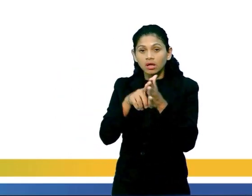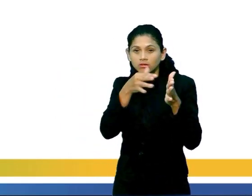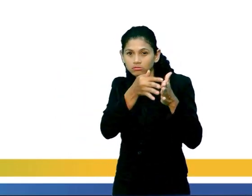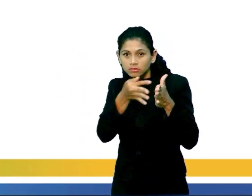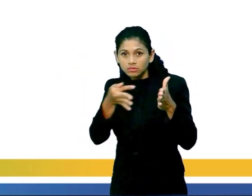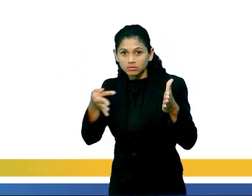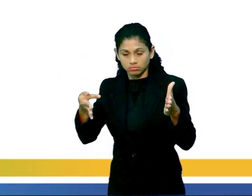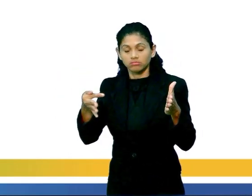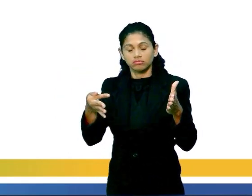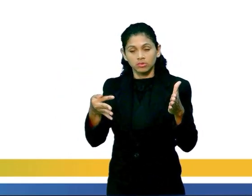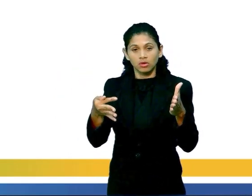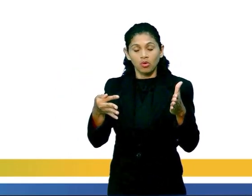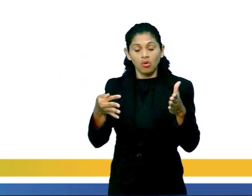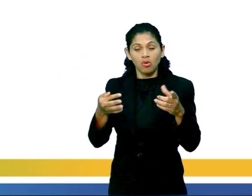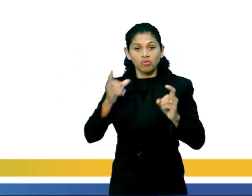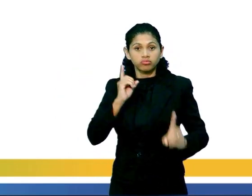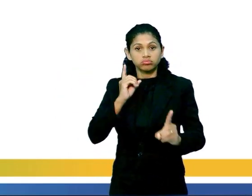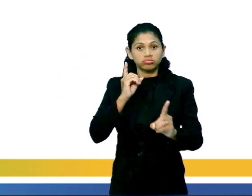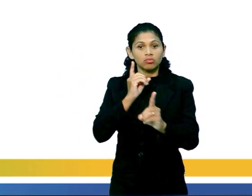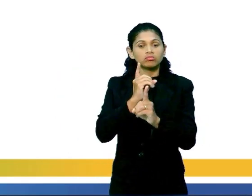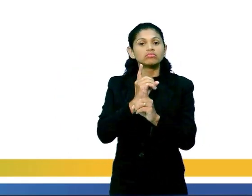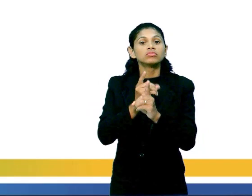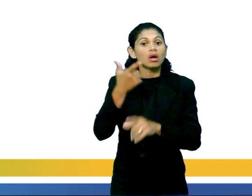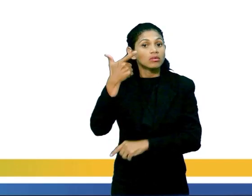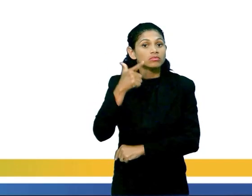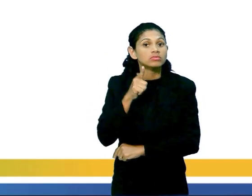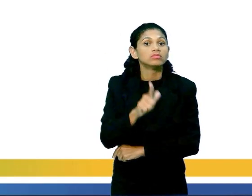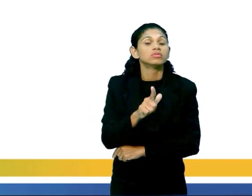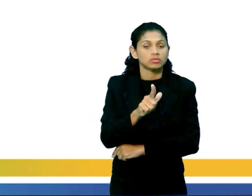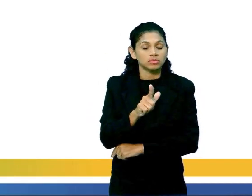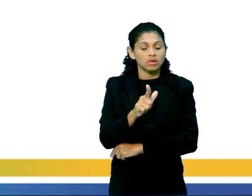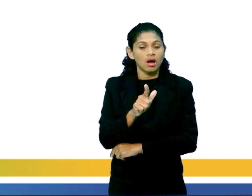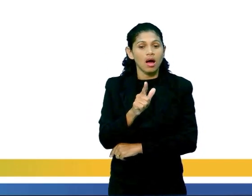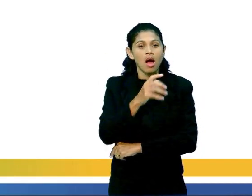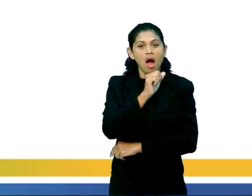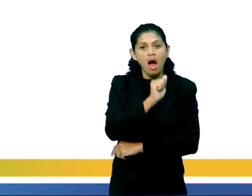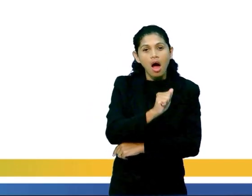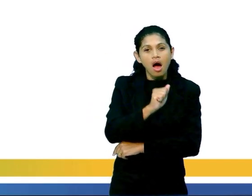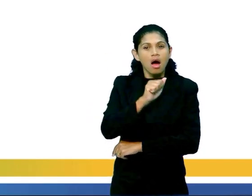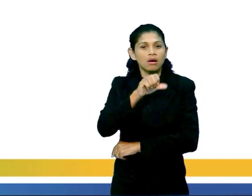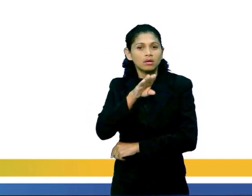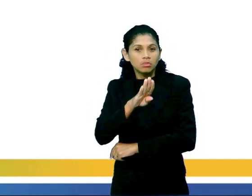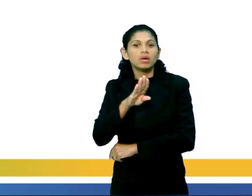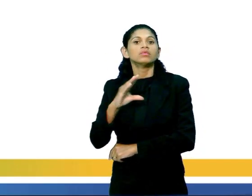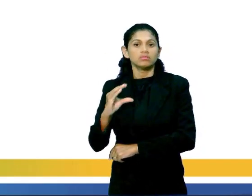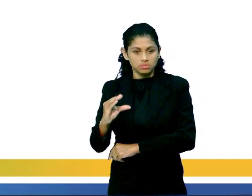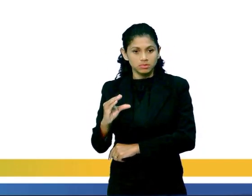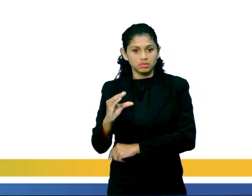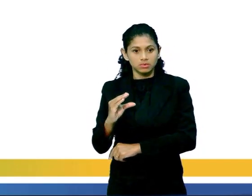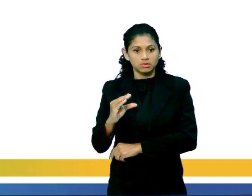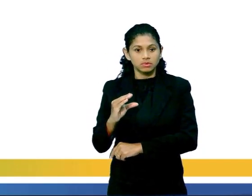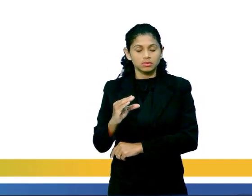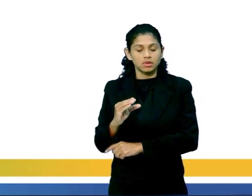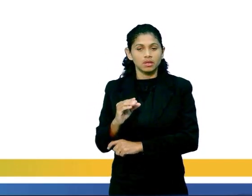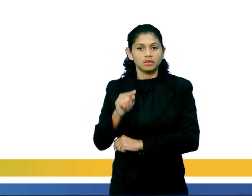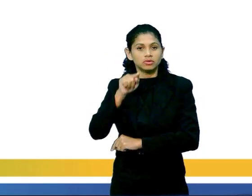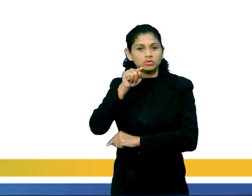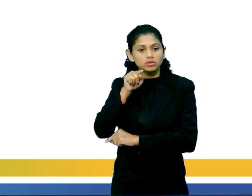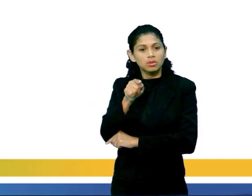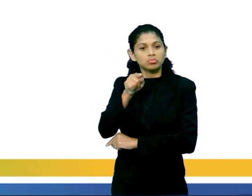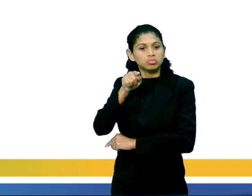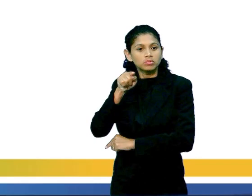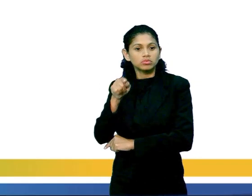sendo o A o 2, onde estava multiplicando por x, o B o 3, multiplicando também por x, e